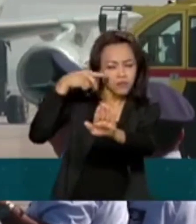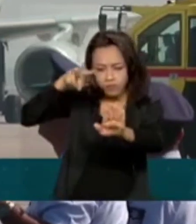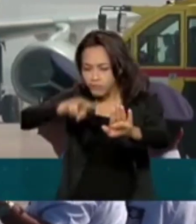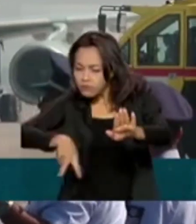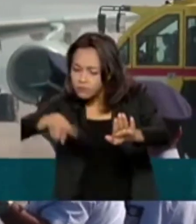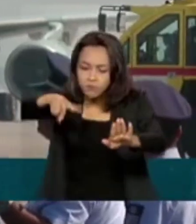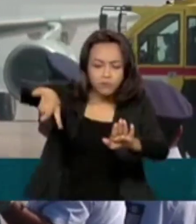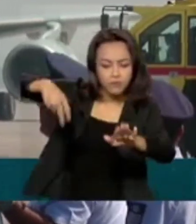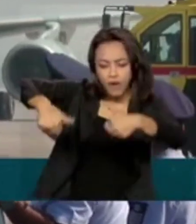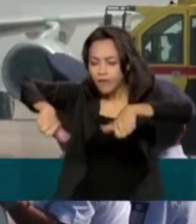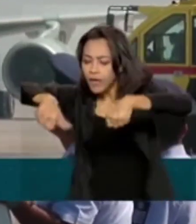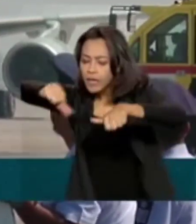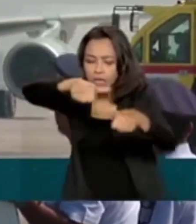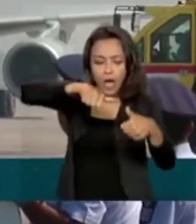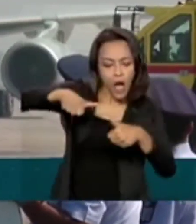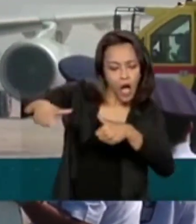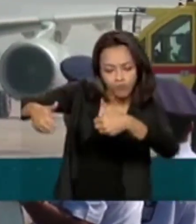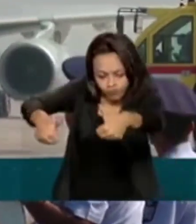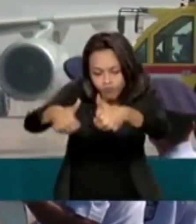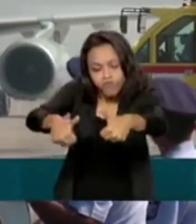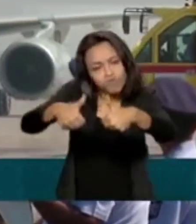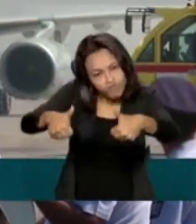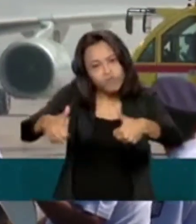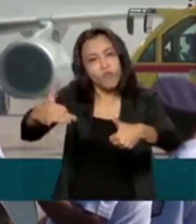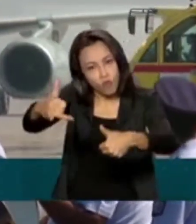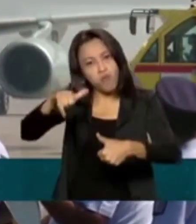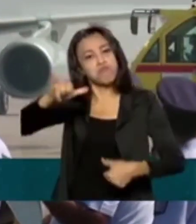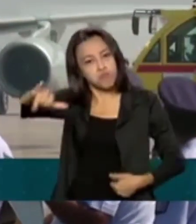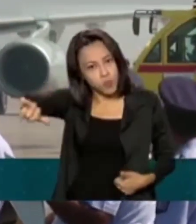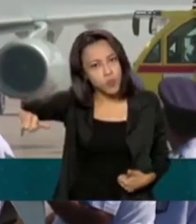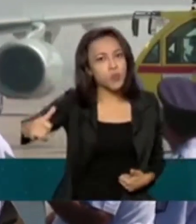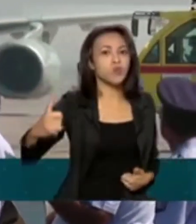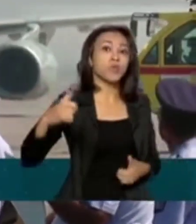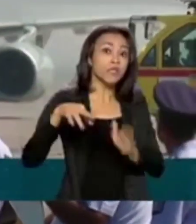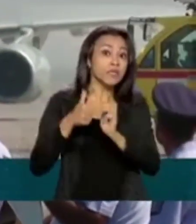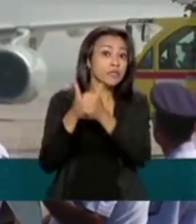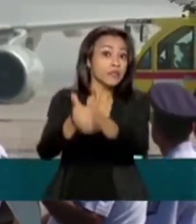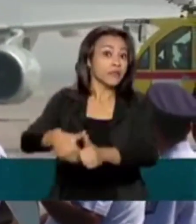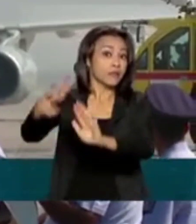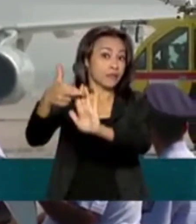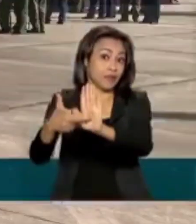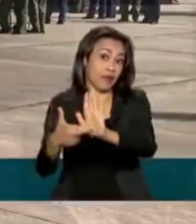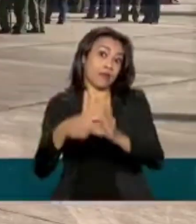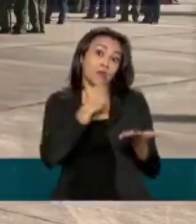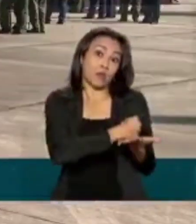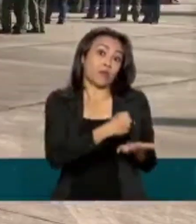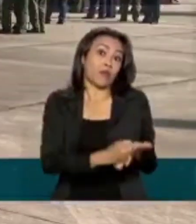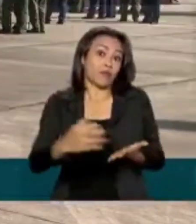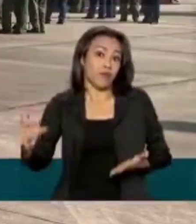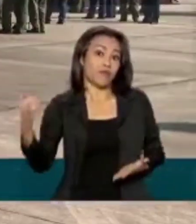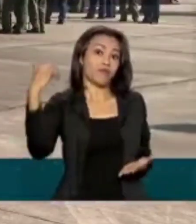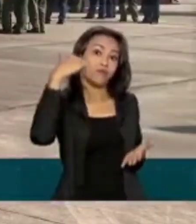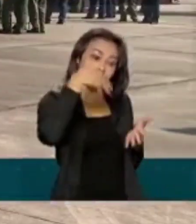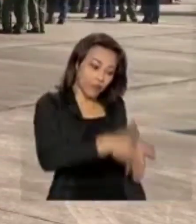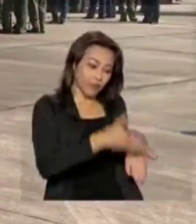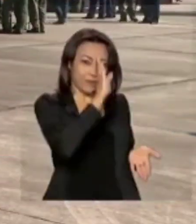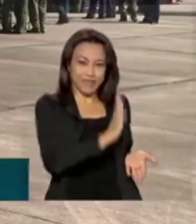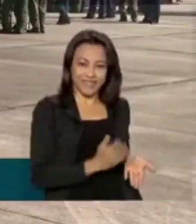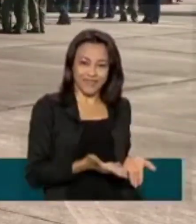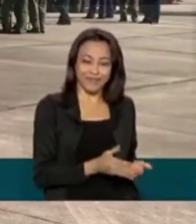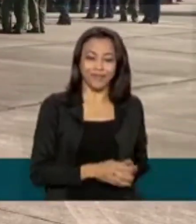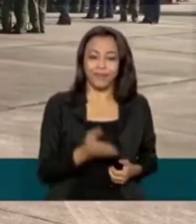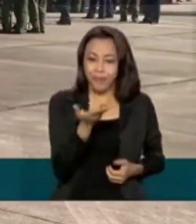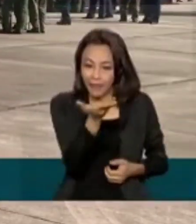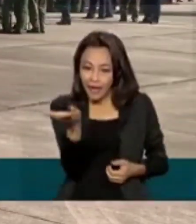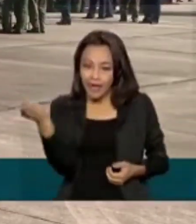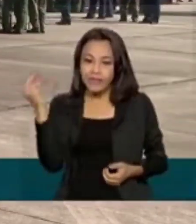inspeções para testar a condição de voo e o atendimento aos requisitos contratuais. As aeronaves KC-30 vão ser